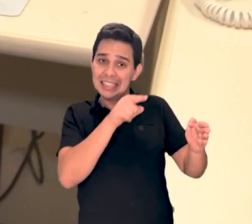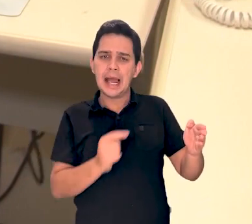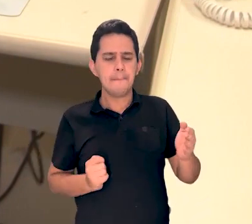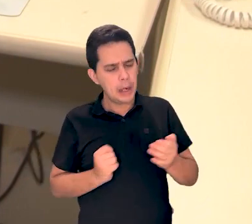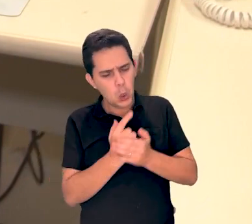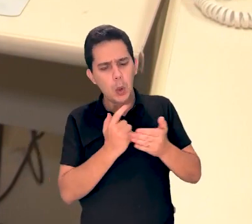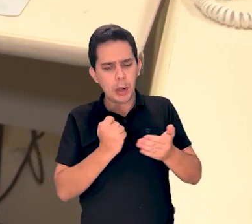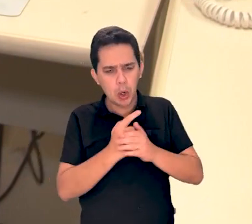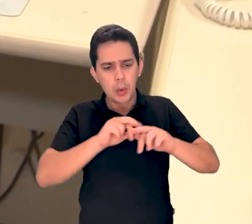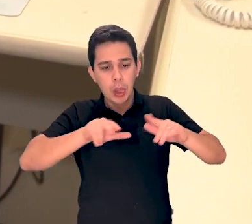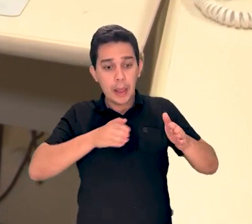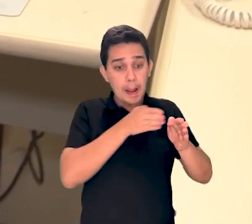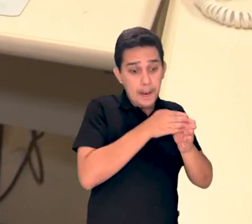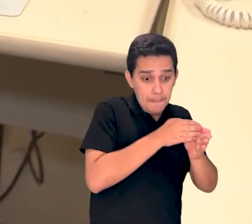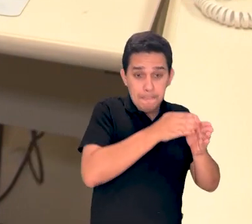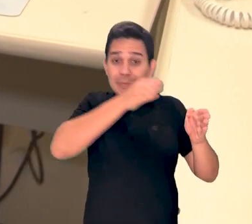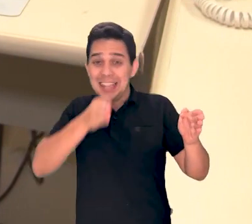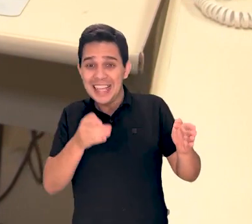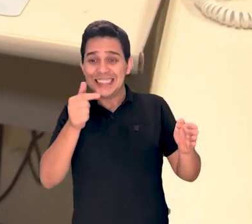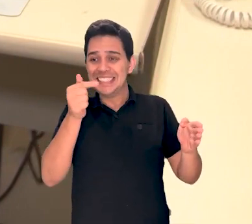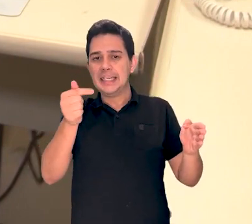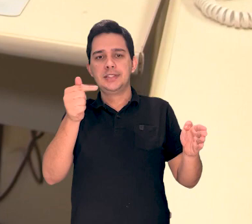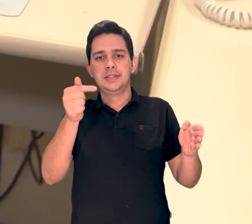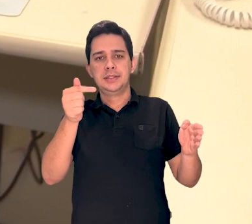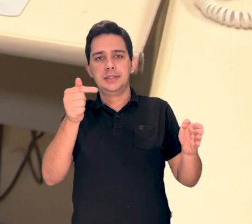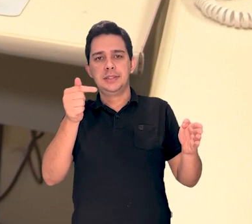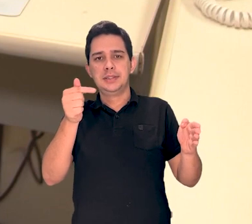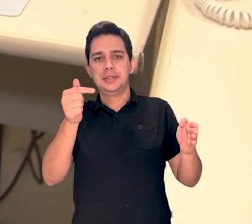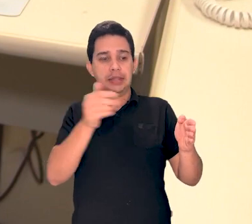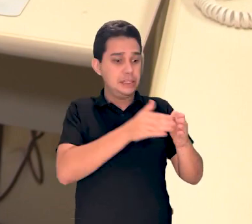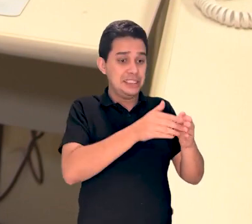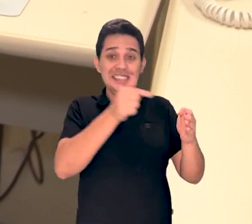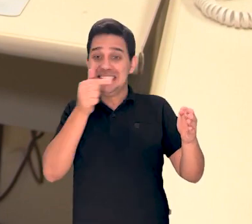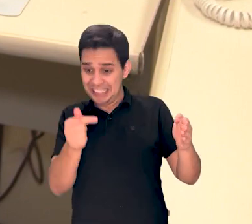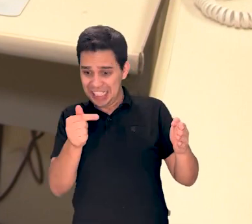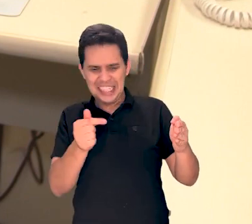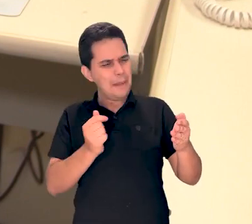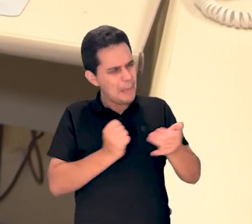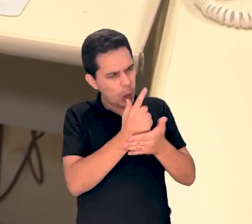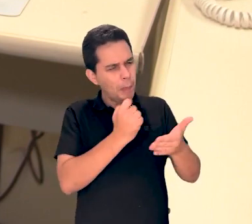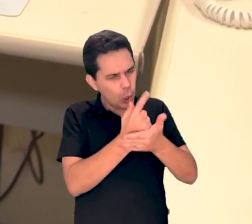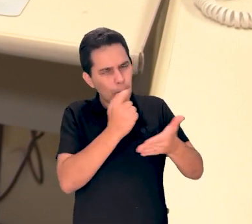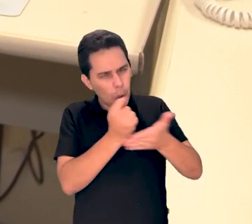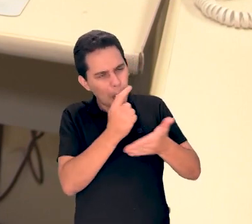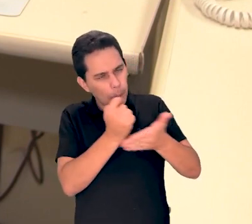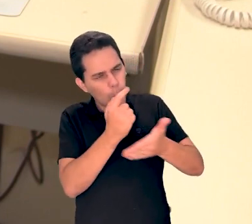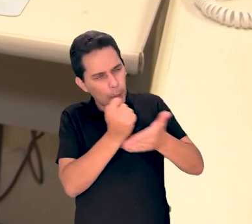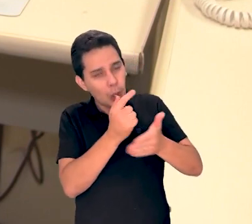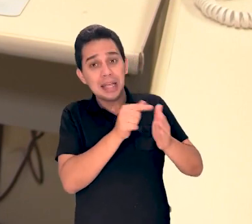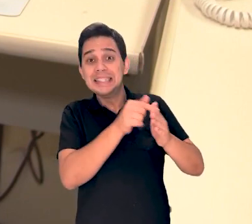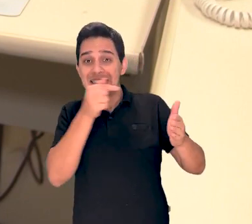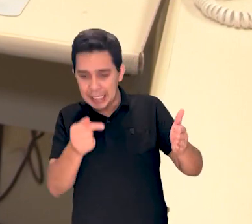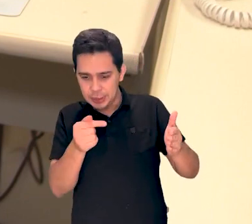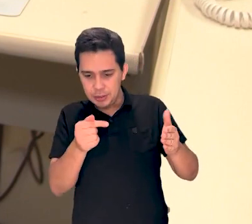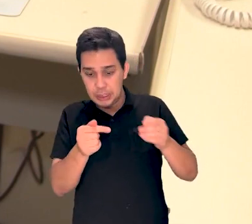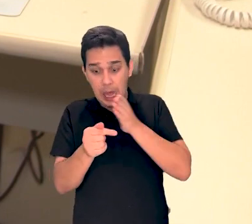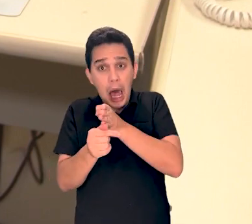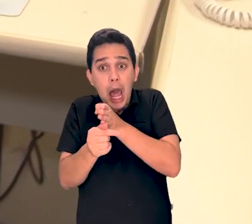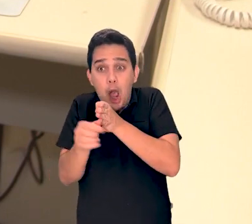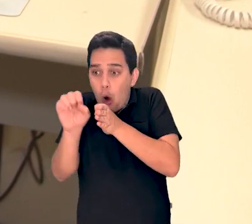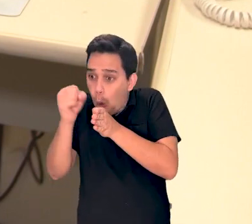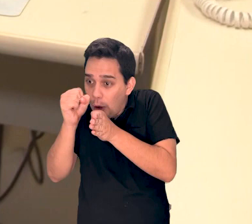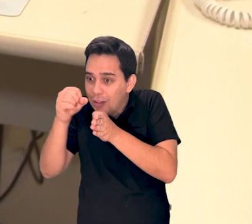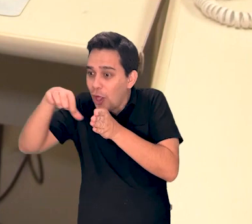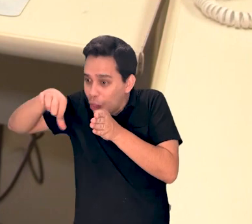amortizado no sétimo ano não entendeu o que é da mais um motivo